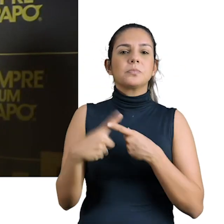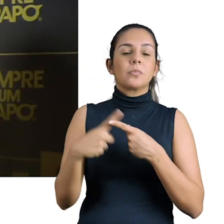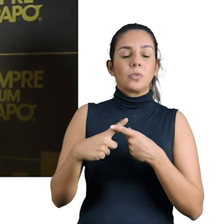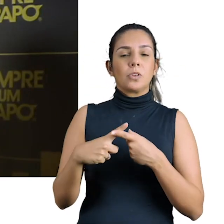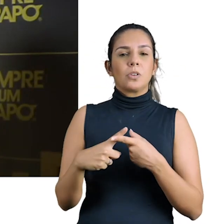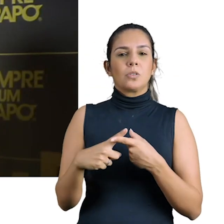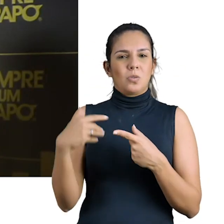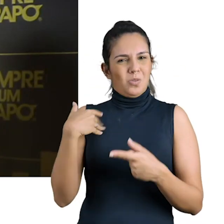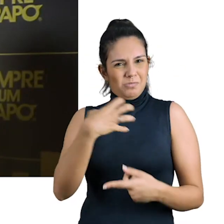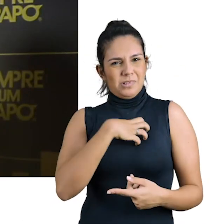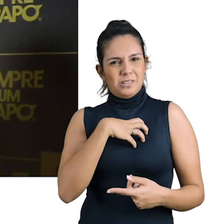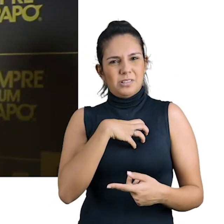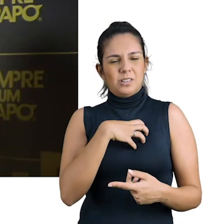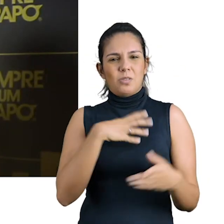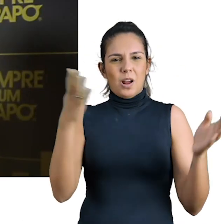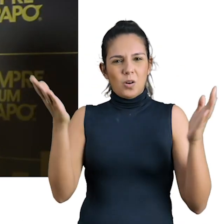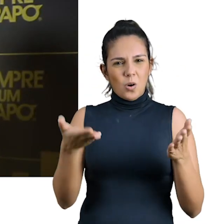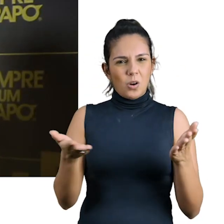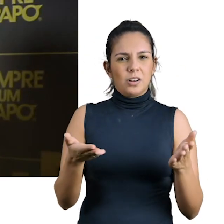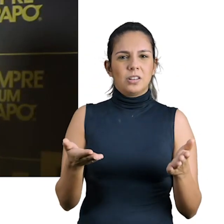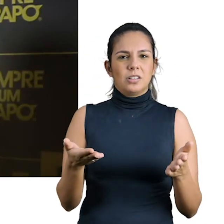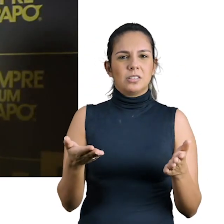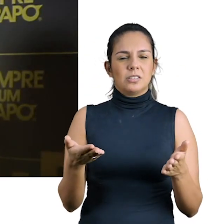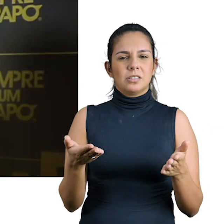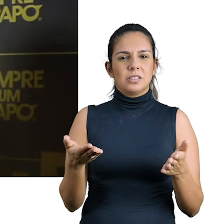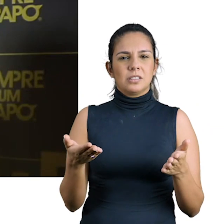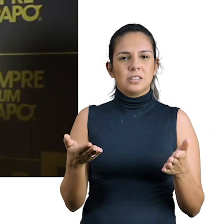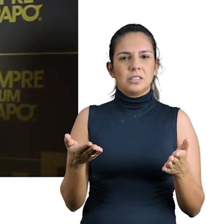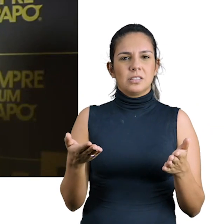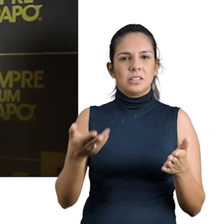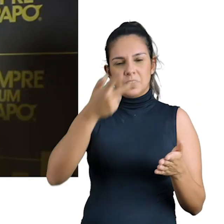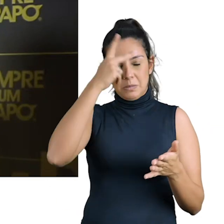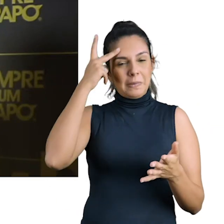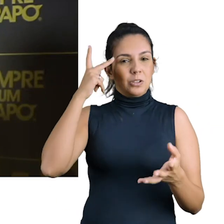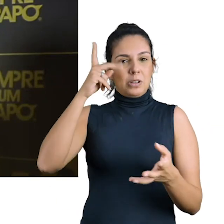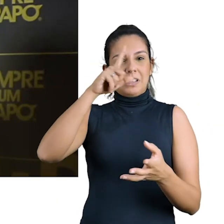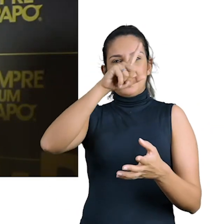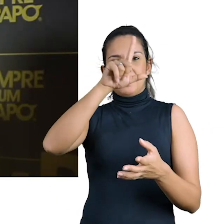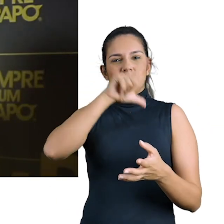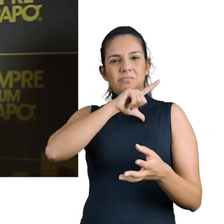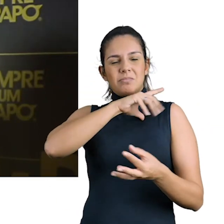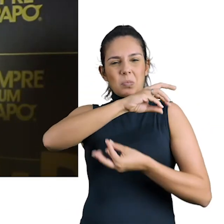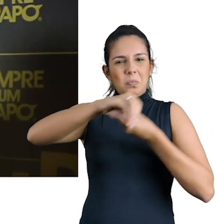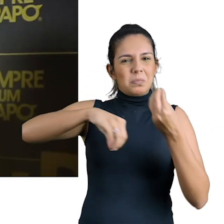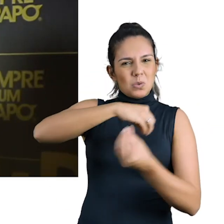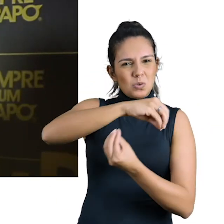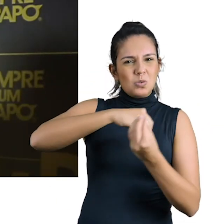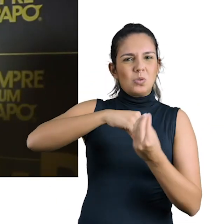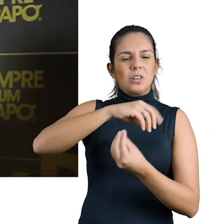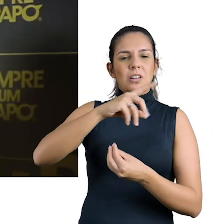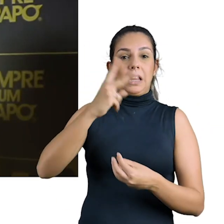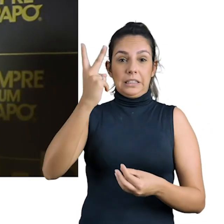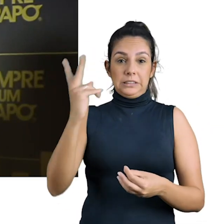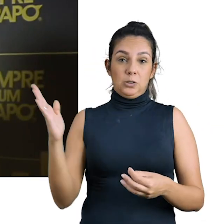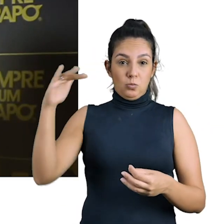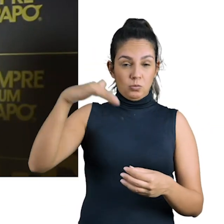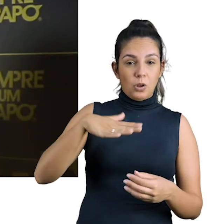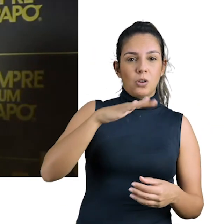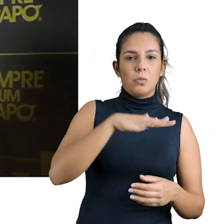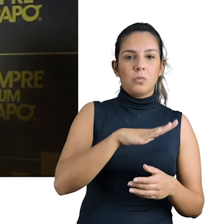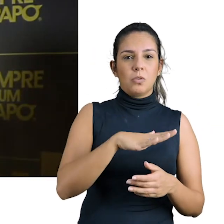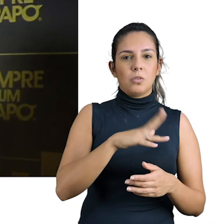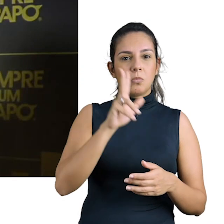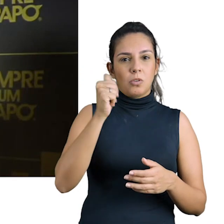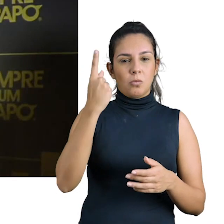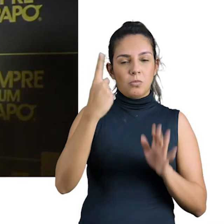porque eu sinto que ali agora as autoridades sanitárias estão misturando. E a segunda onda